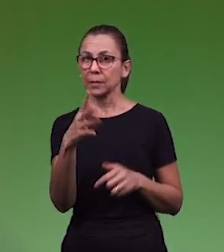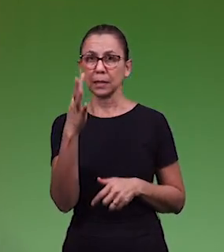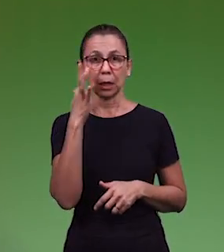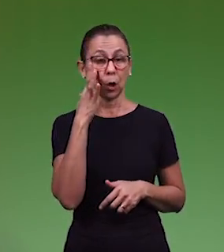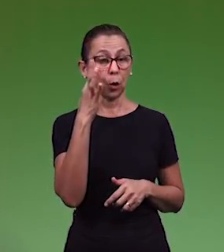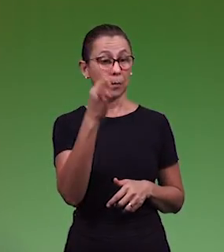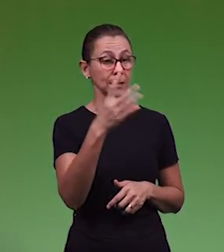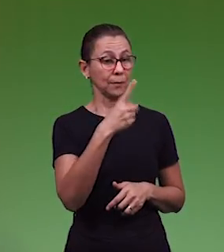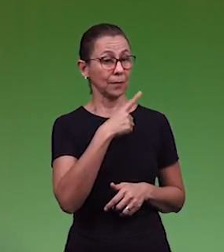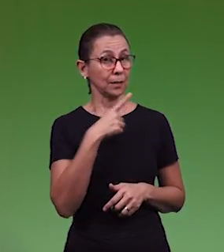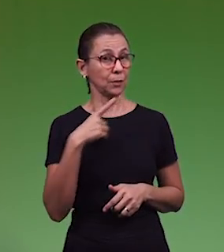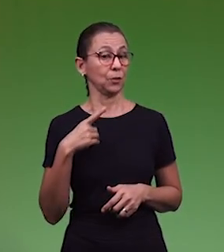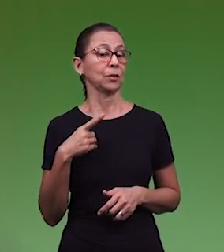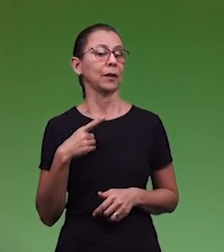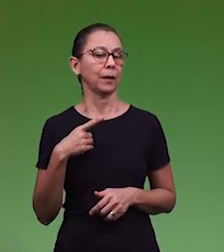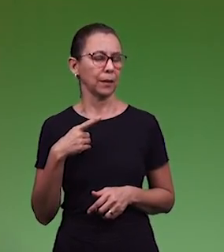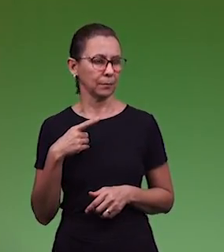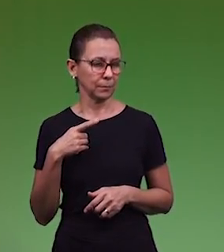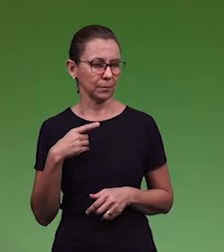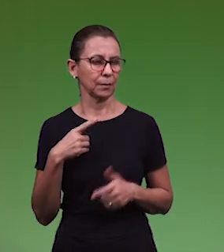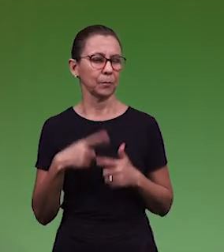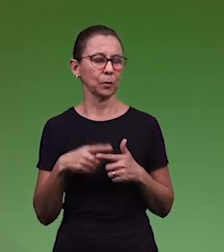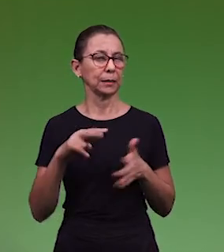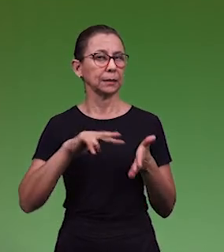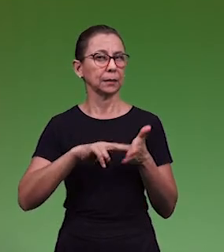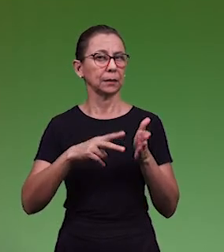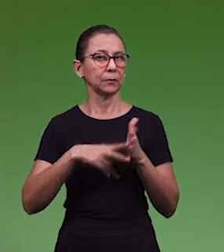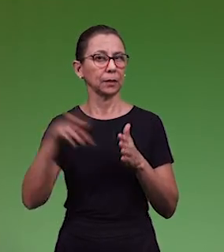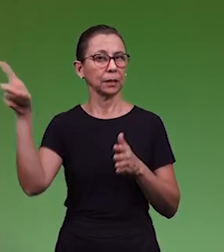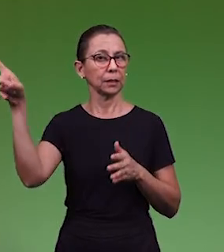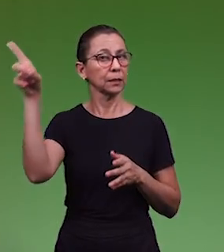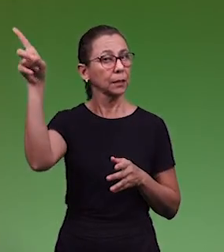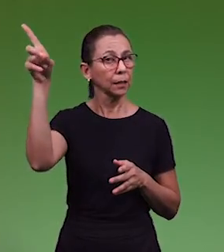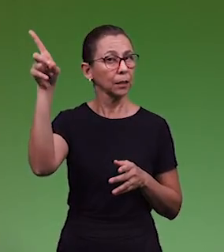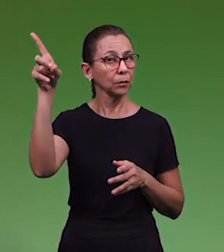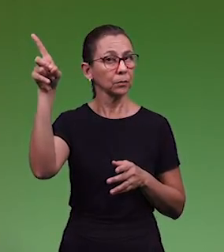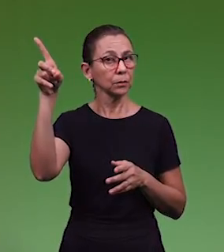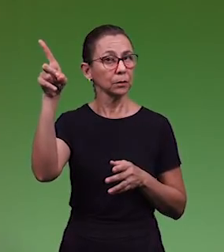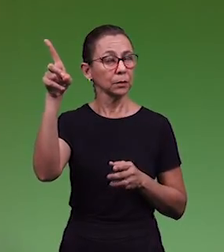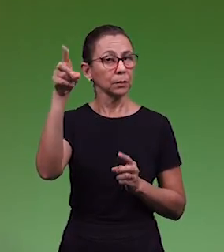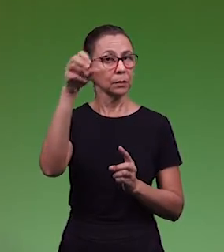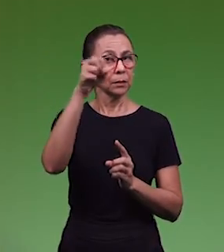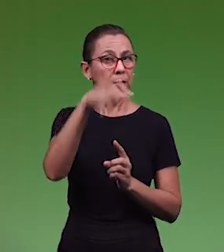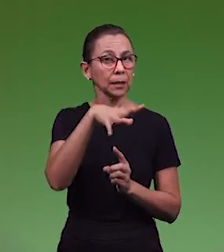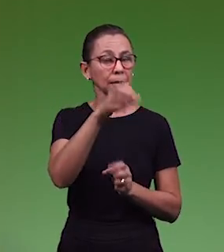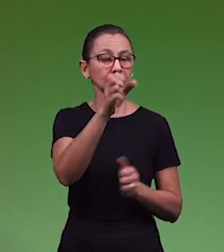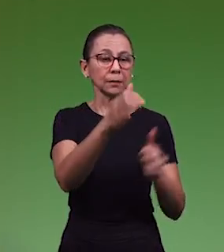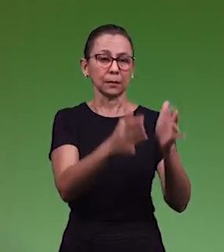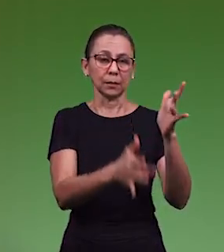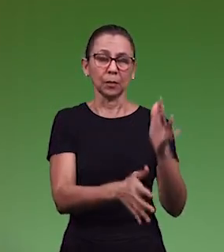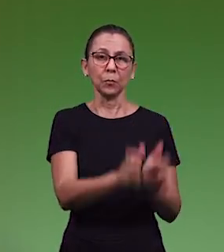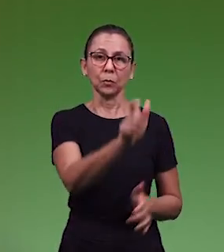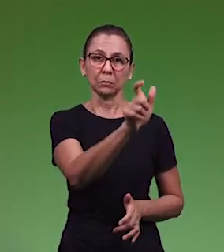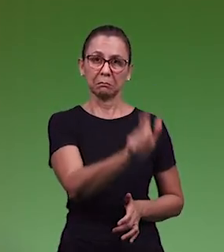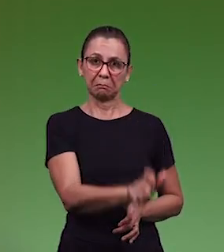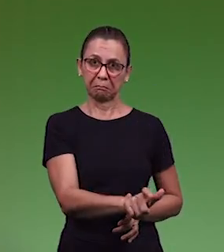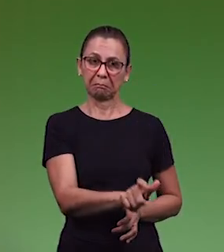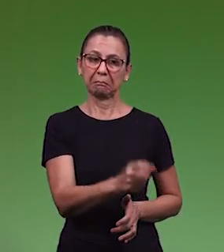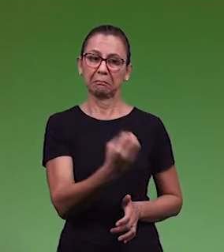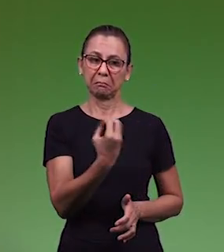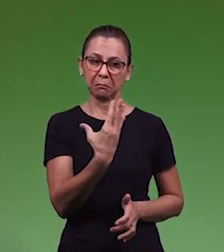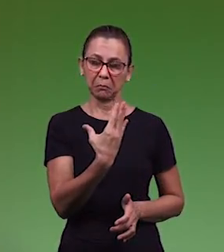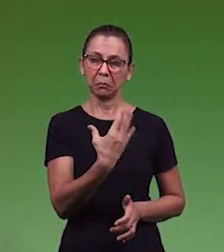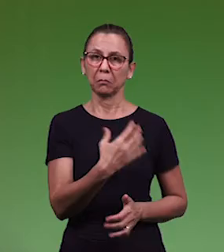porque ele tem unção do Senhor para fazer o trabalho, não é? Então, até os grupos de assistência passa a ser